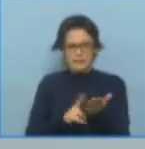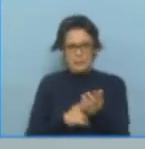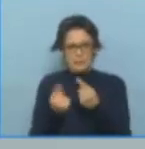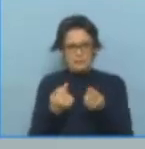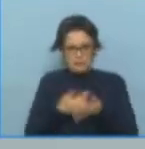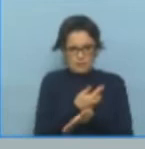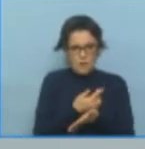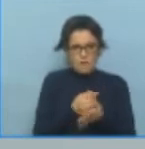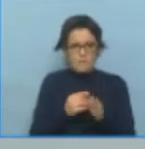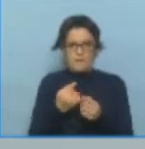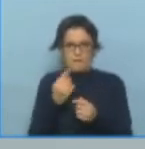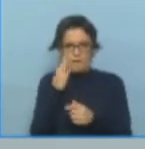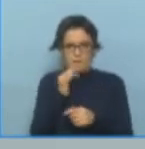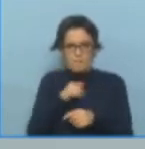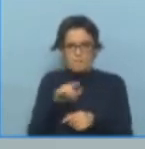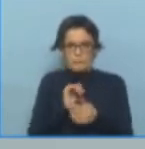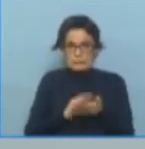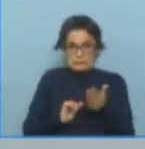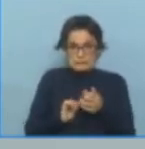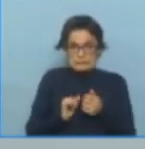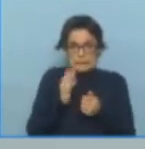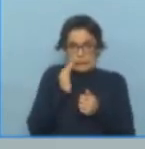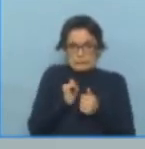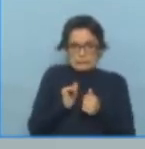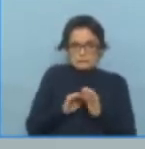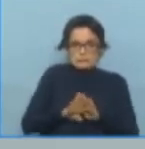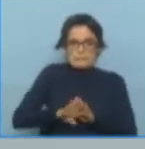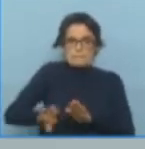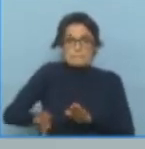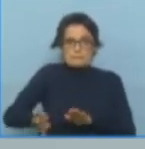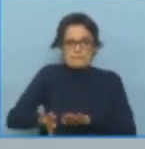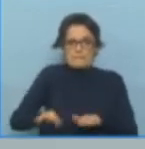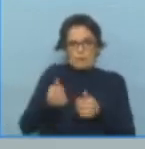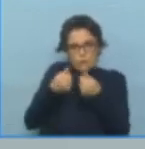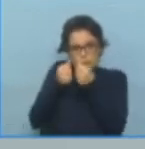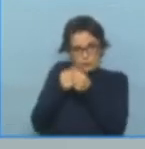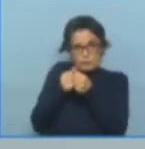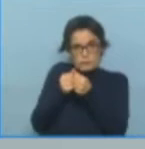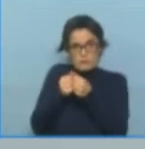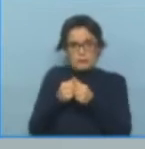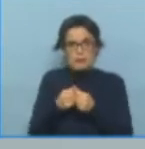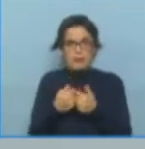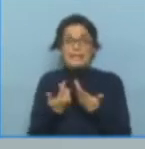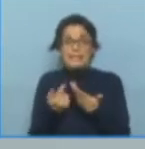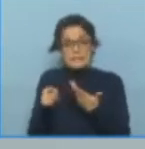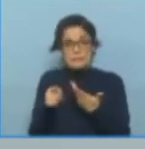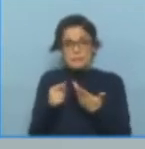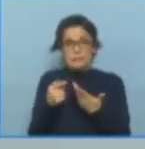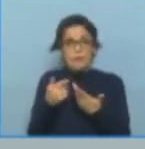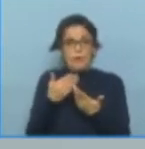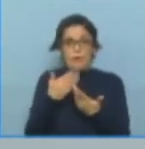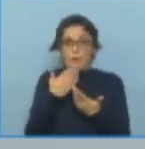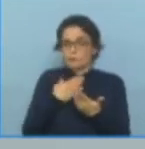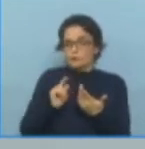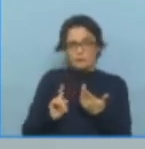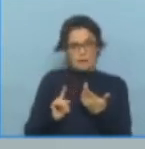também todos nós ficamos incompletos, porque depois perdemos capacidade de integrar as fragilidades que são típicas da